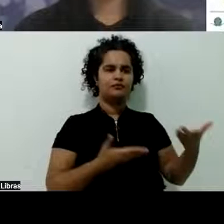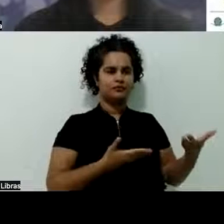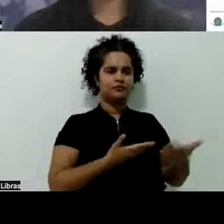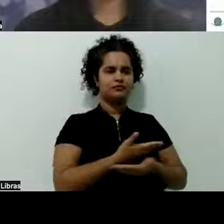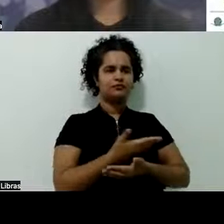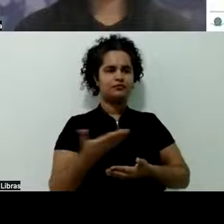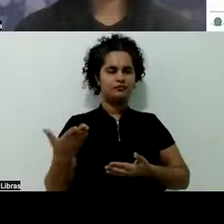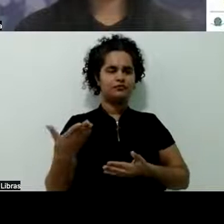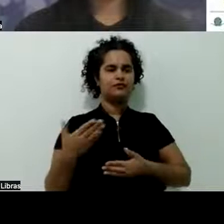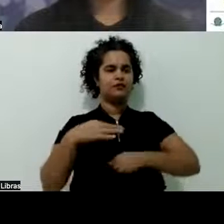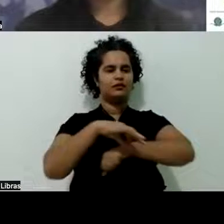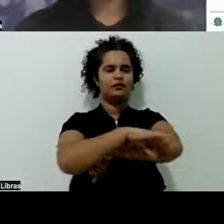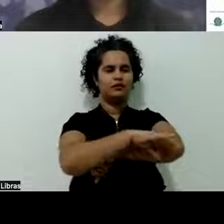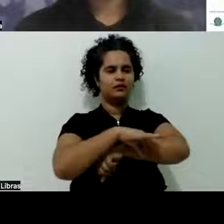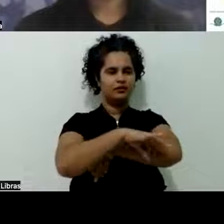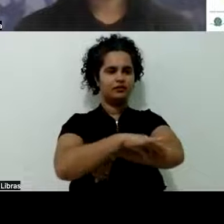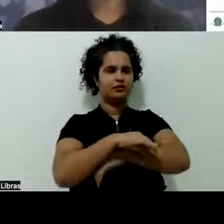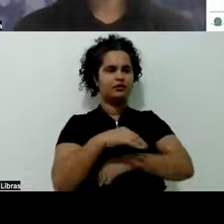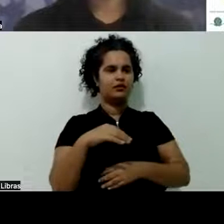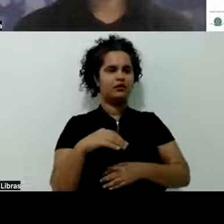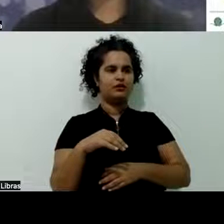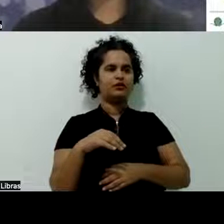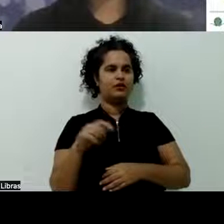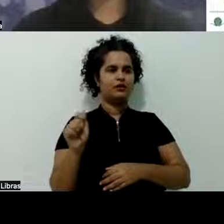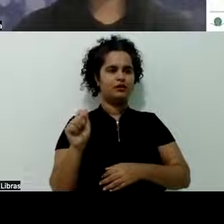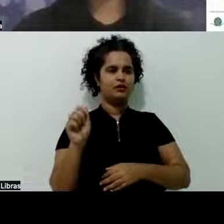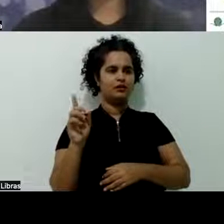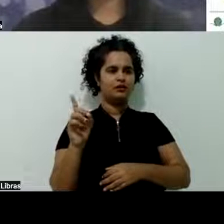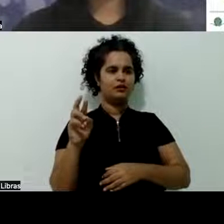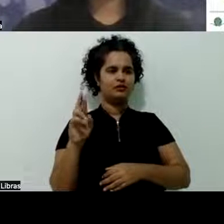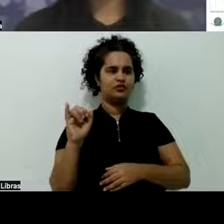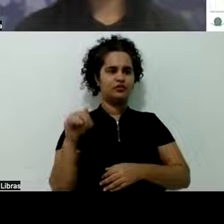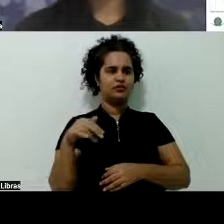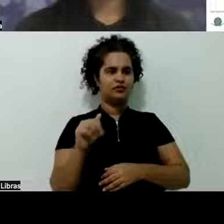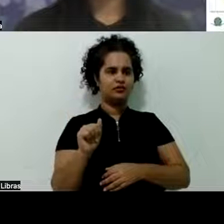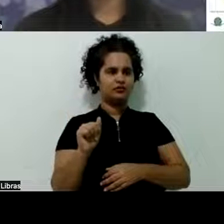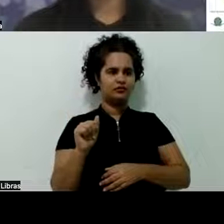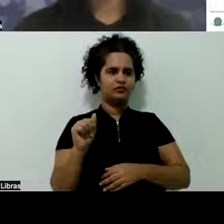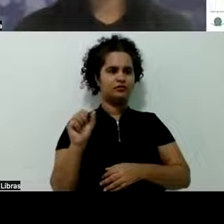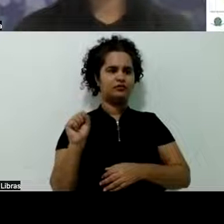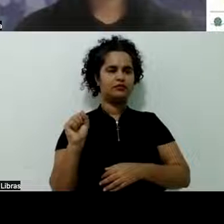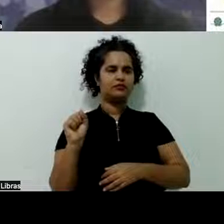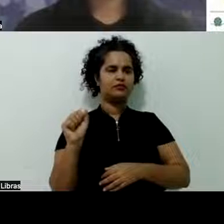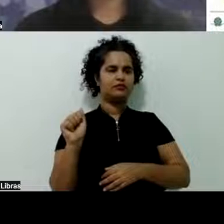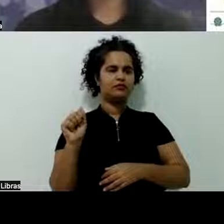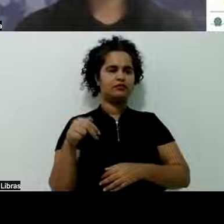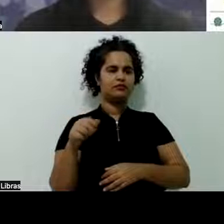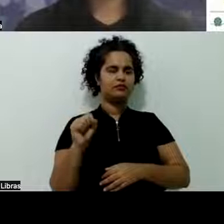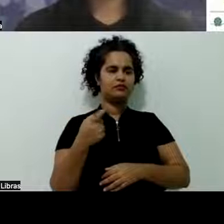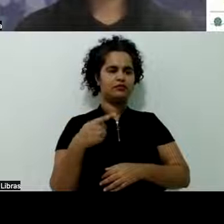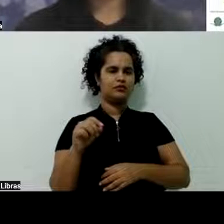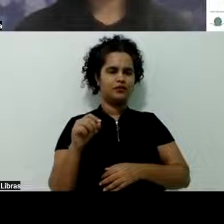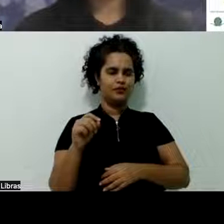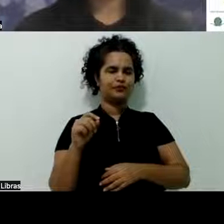a arquiteta urbanista Adriana Sansão, que vai nos dar uma aula